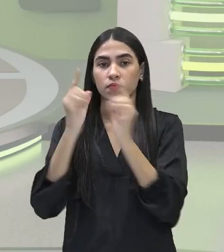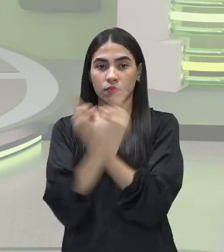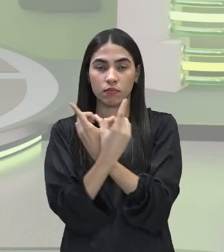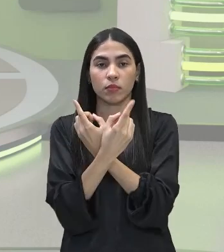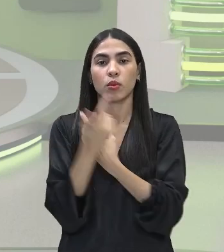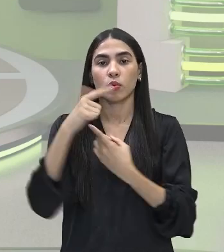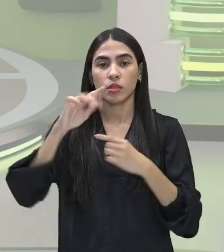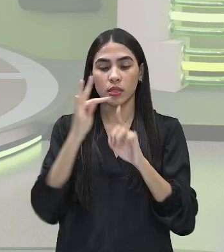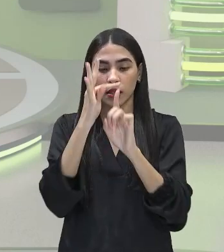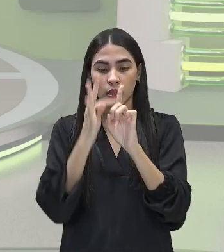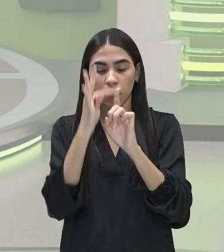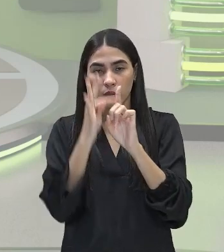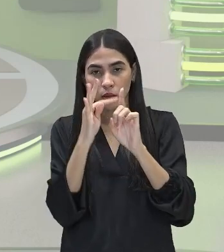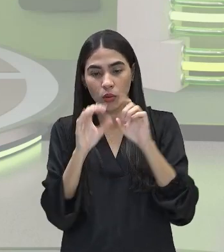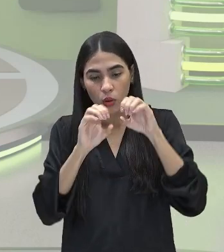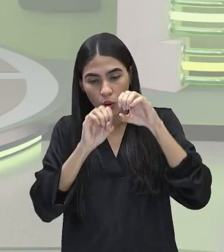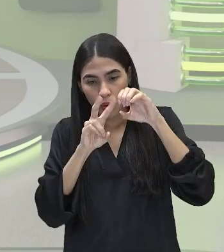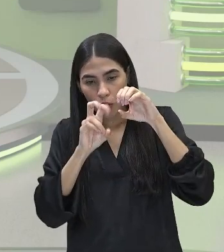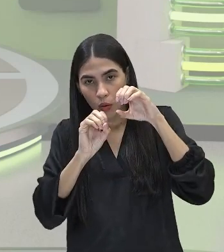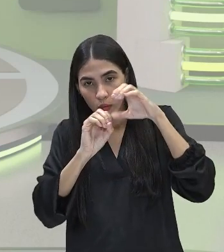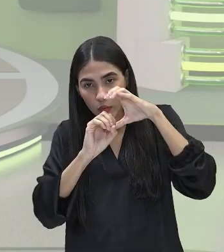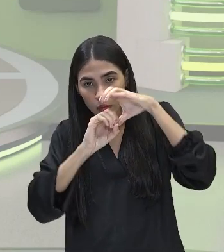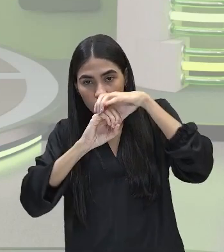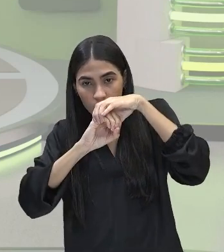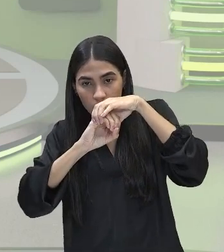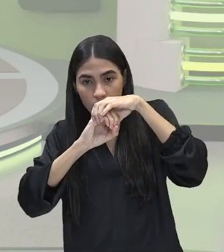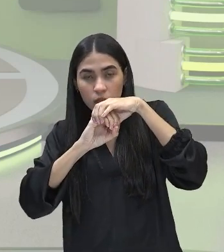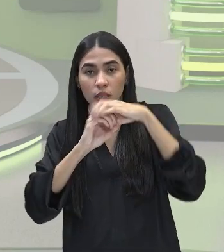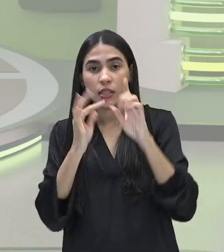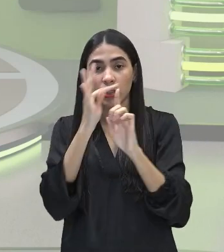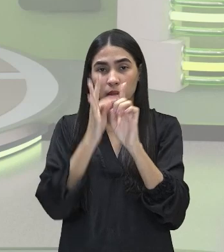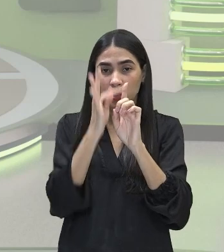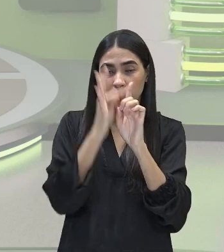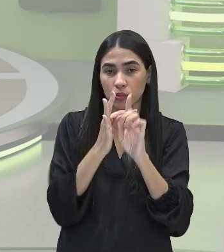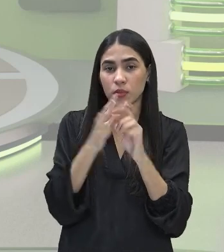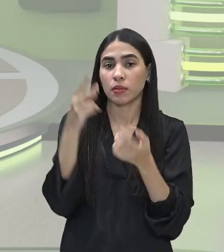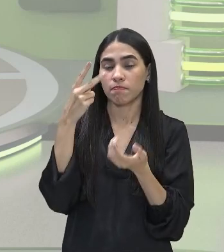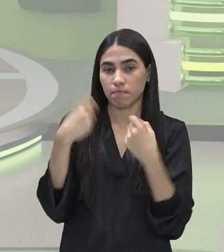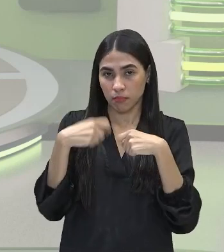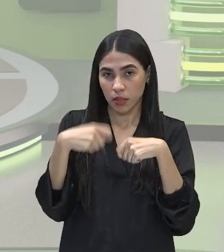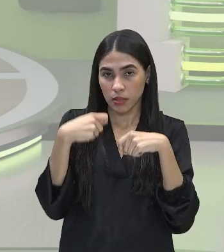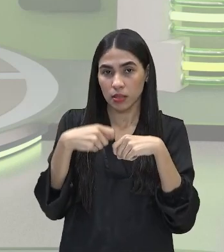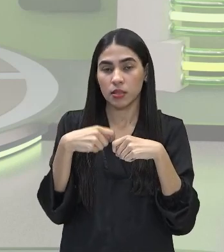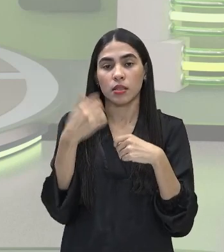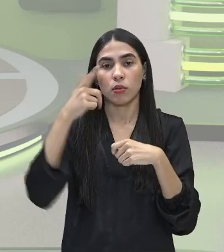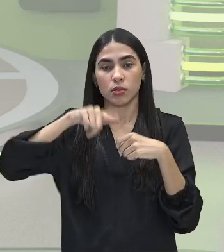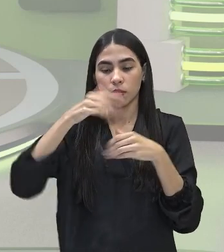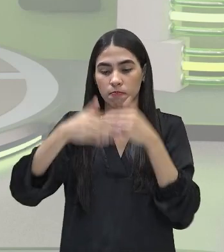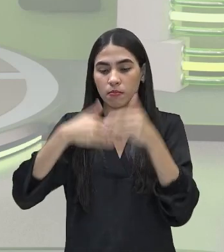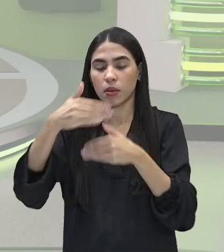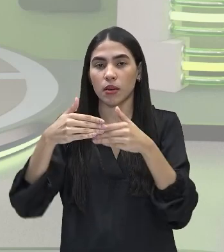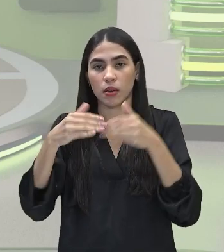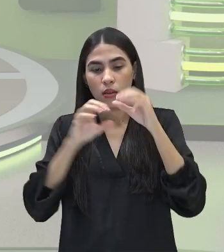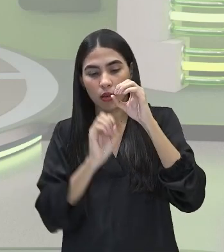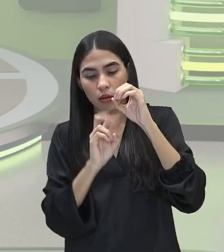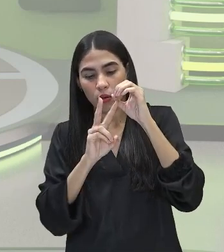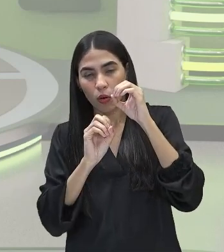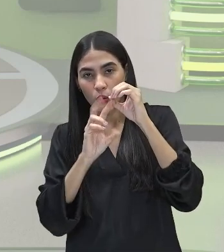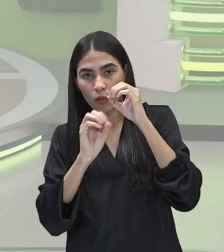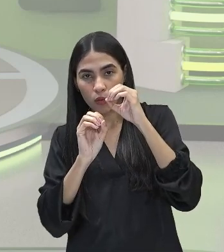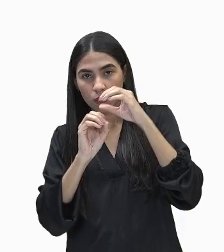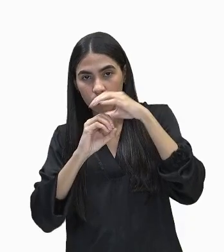a temperatura dos ovos constante. Isso é necessário para o desenvolvimento do embrião até o seu